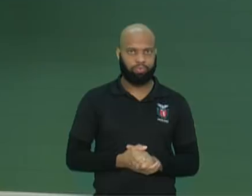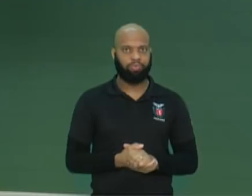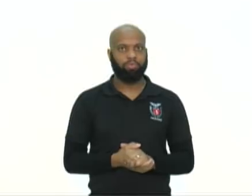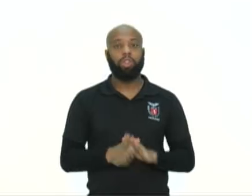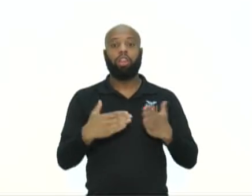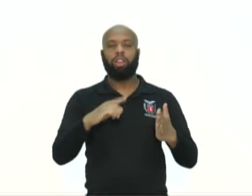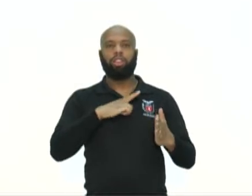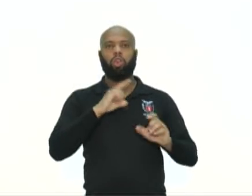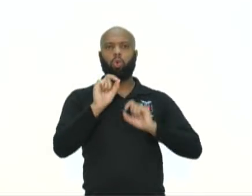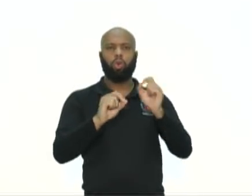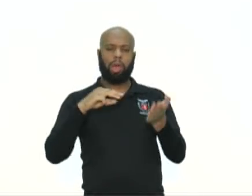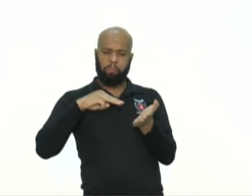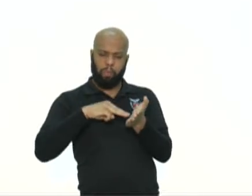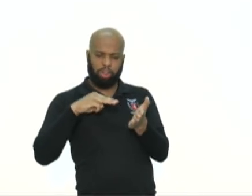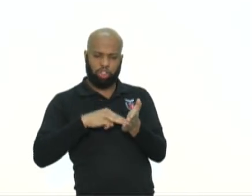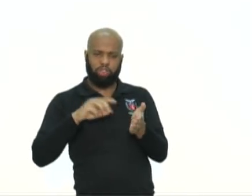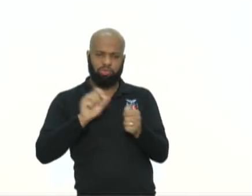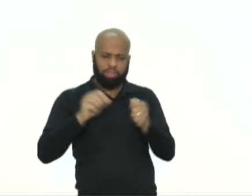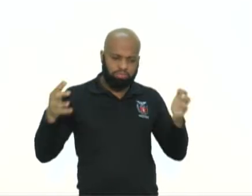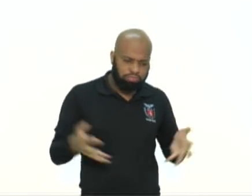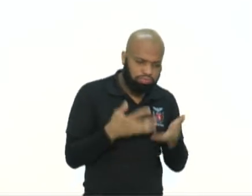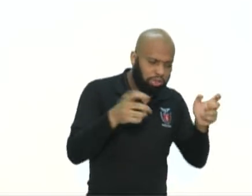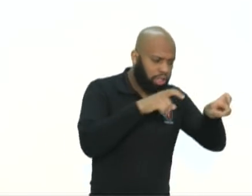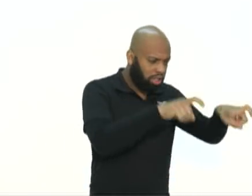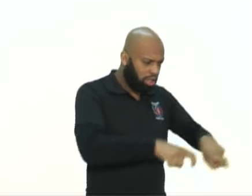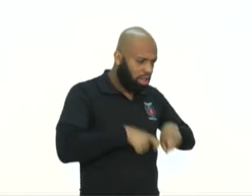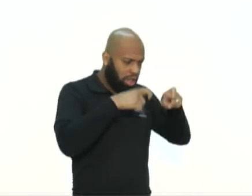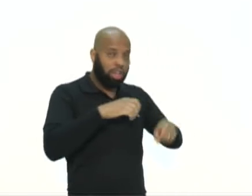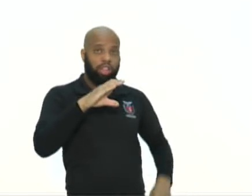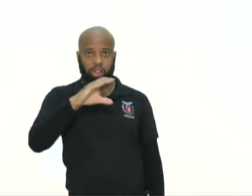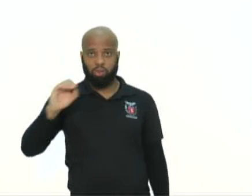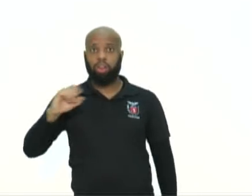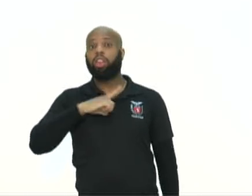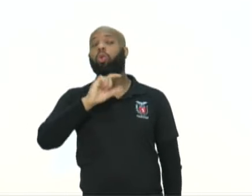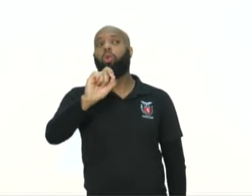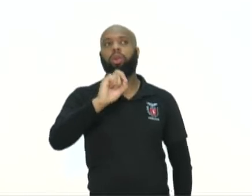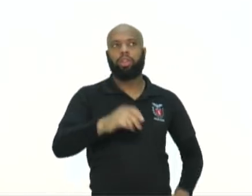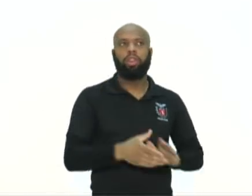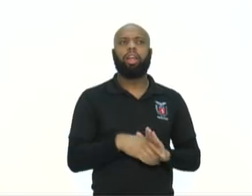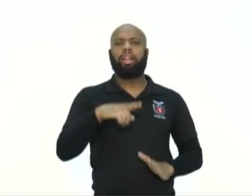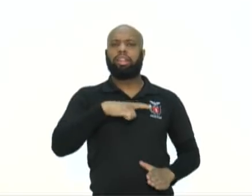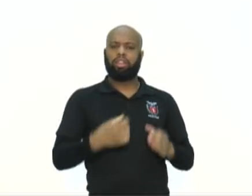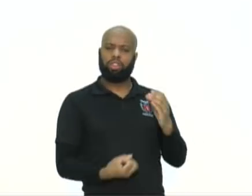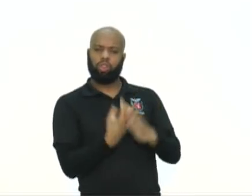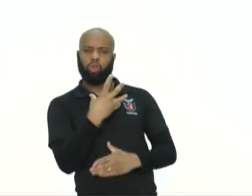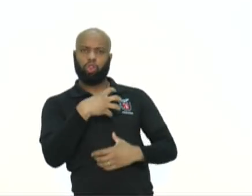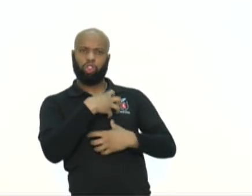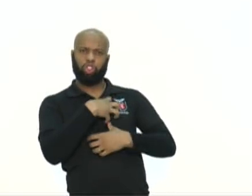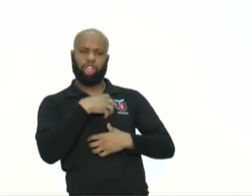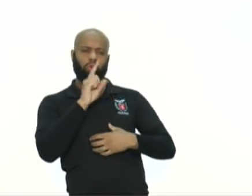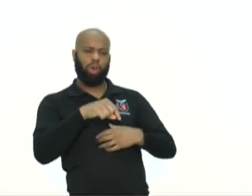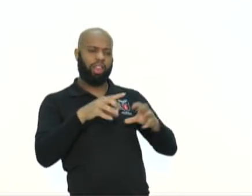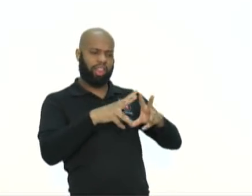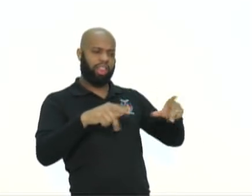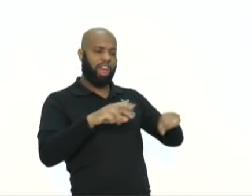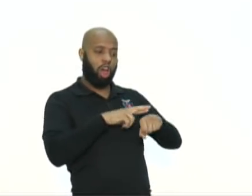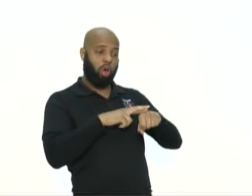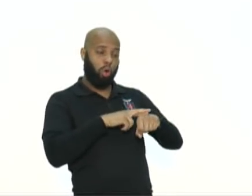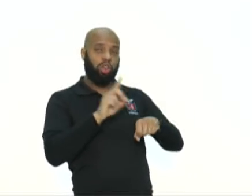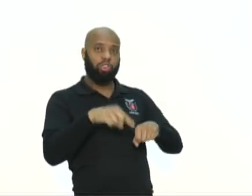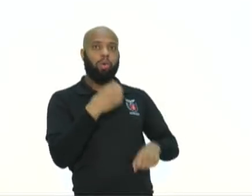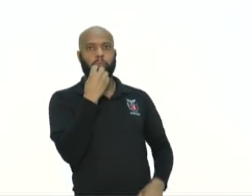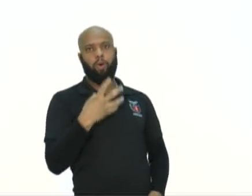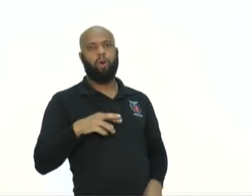lá, entre os motivos que favoreceram a agricultura na região centro-oeste estão a existência da terra roxa, que era um solo